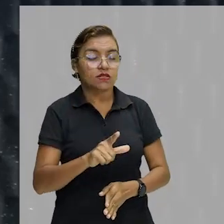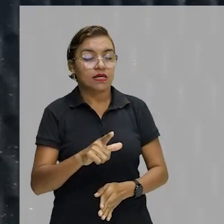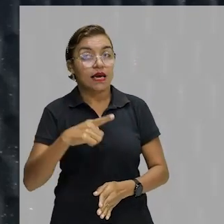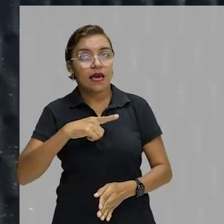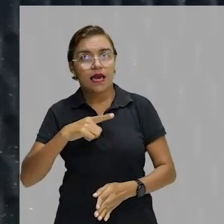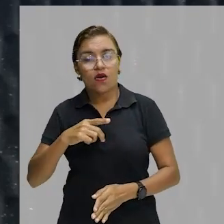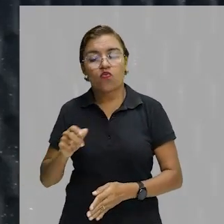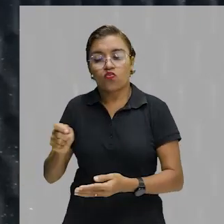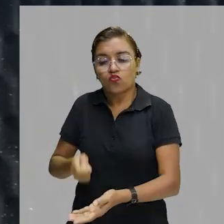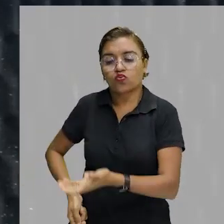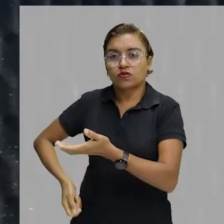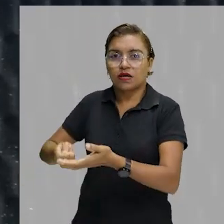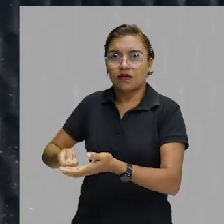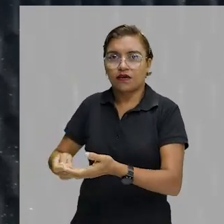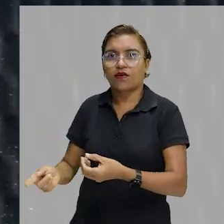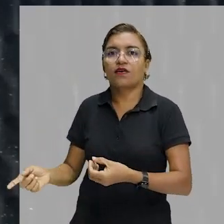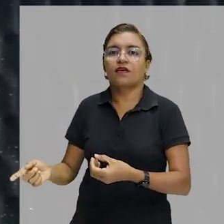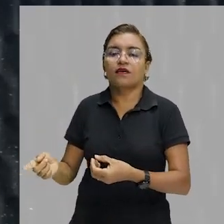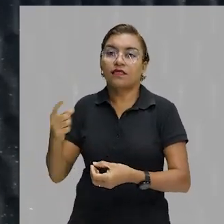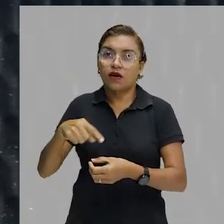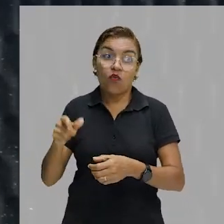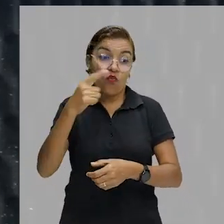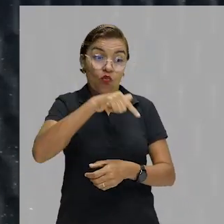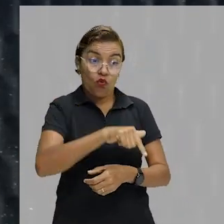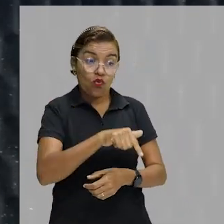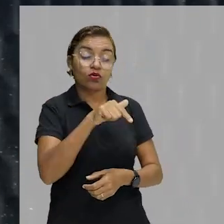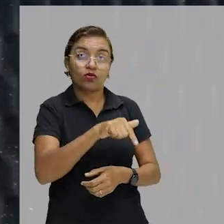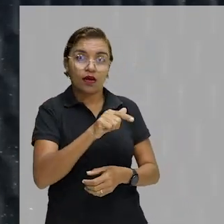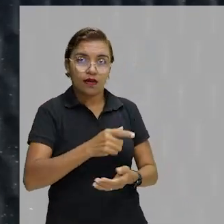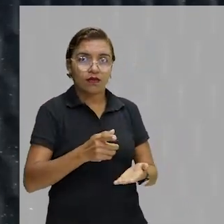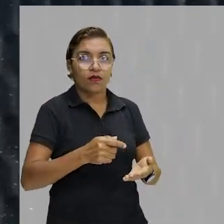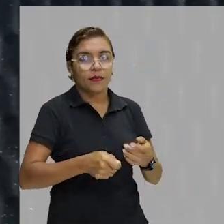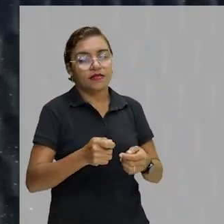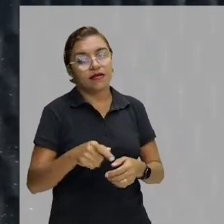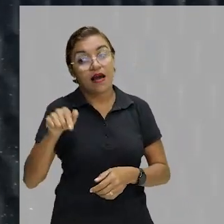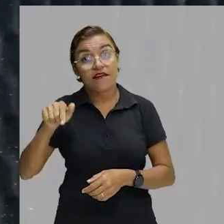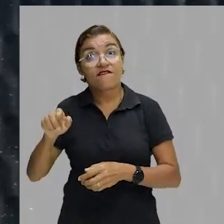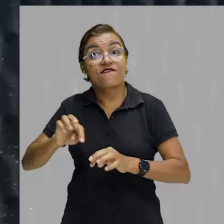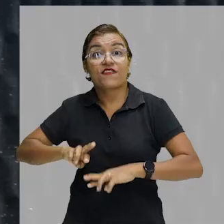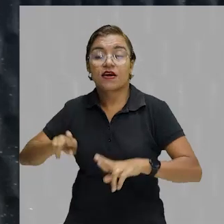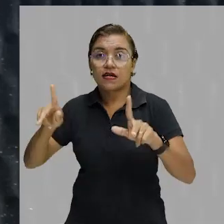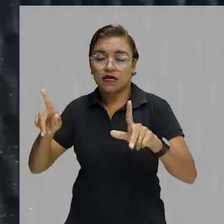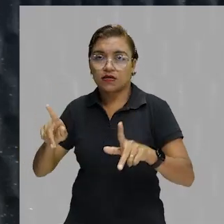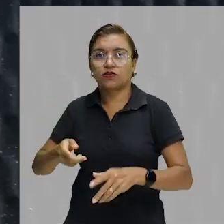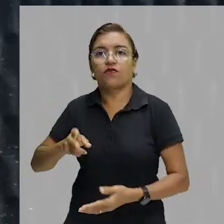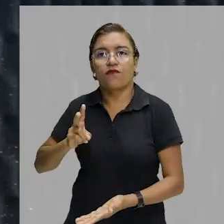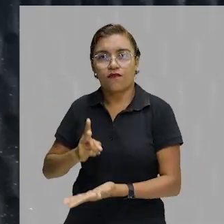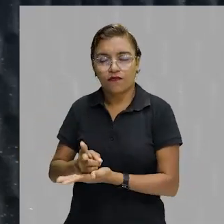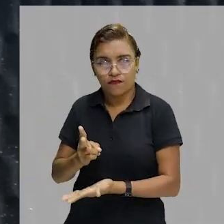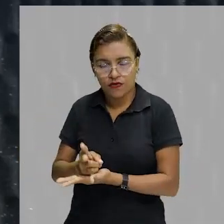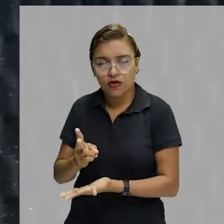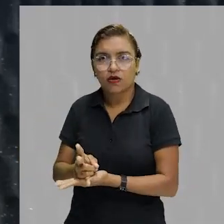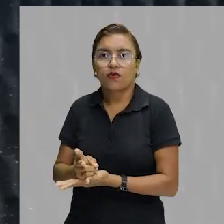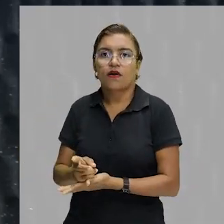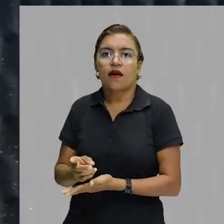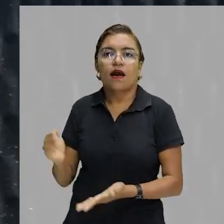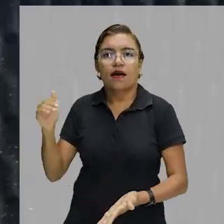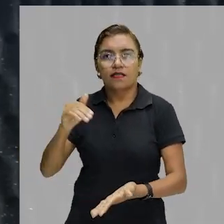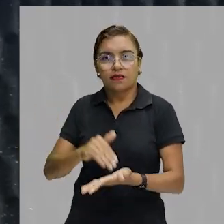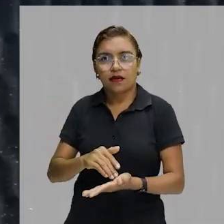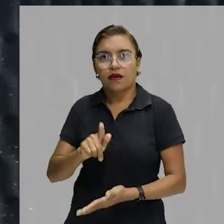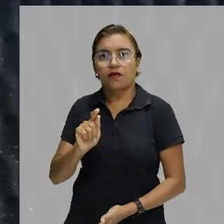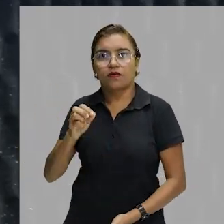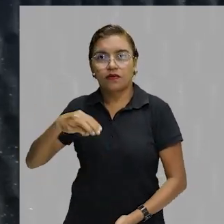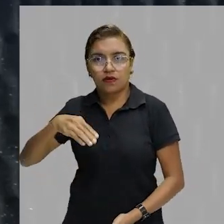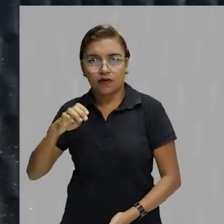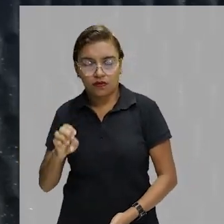que acontece? O saque vai para a equipe adversária. Aqui não. Eu permaneço no saque até que um game seja feito. Daqui